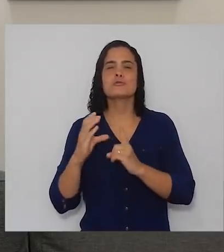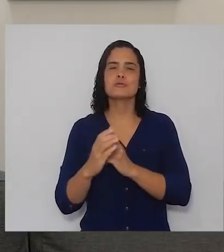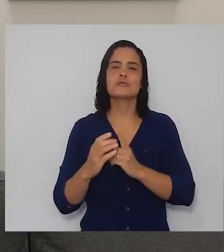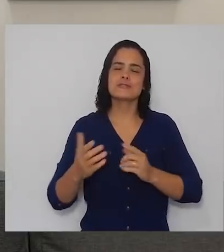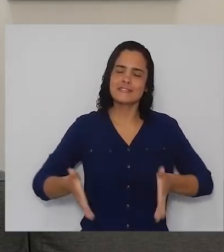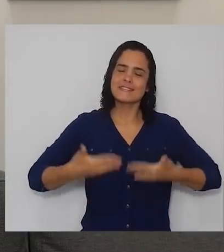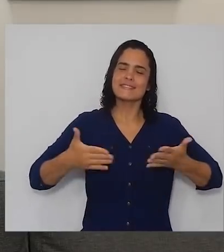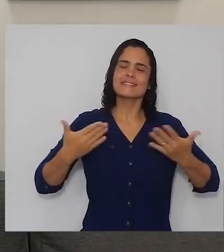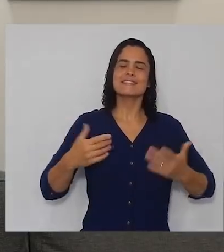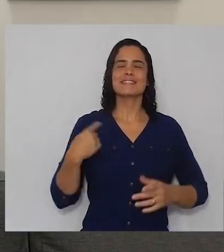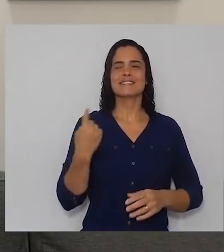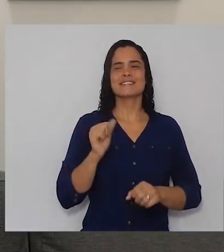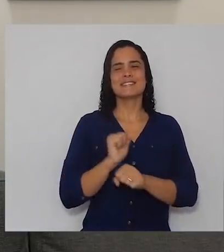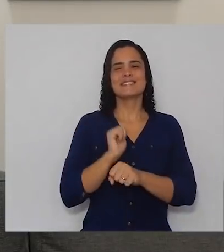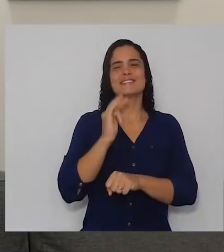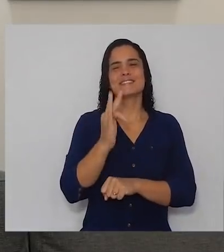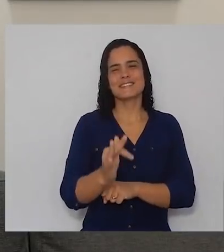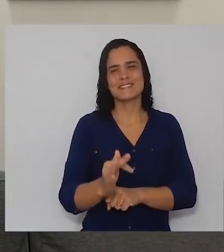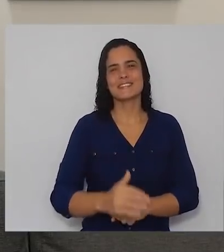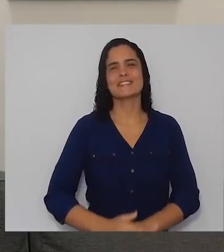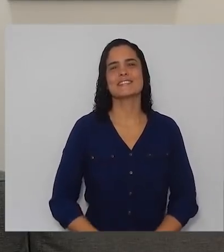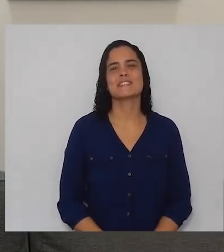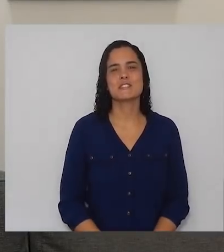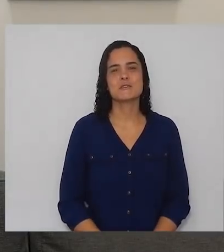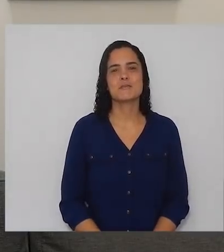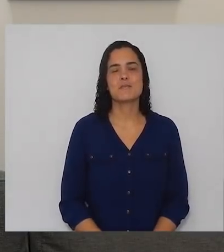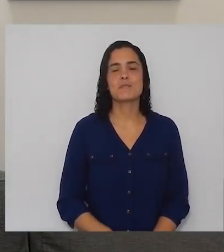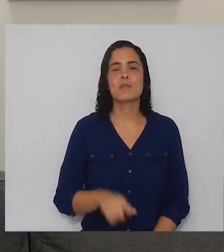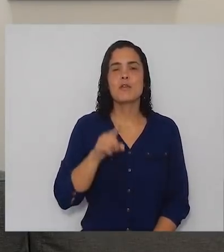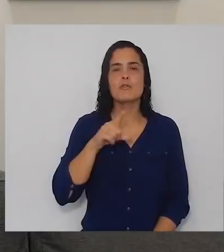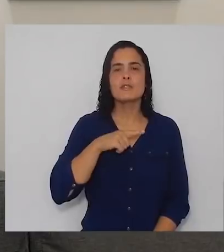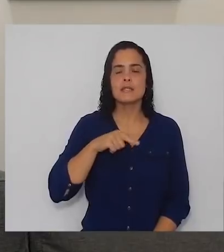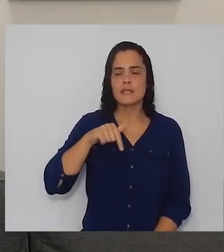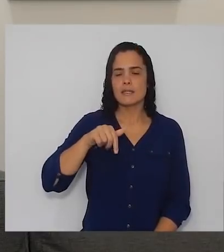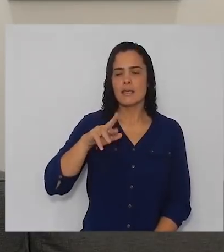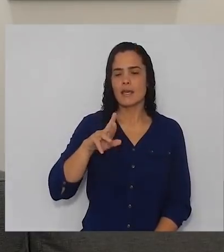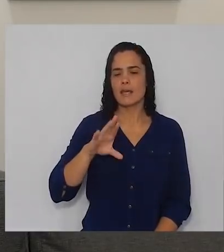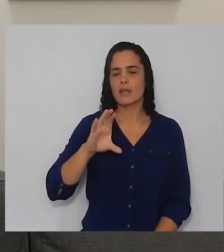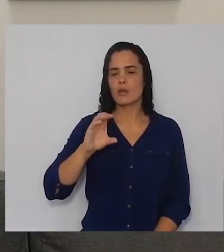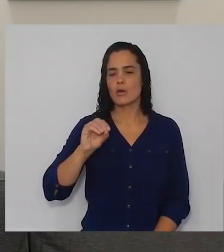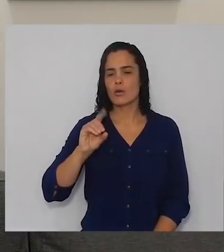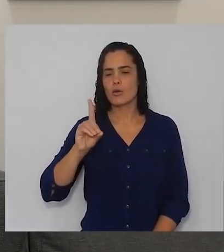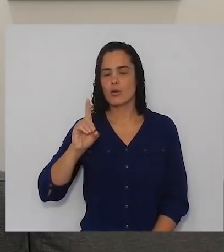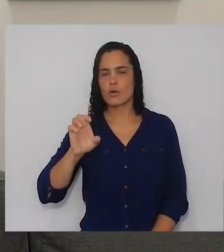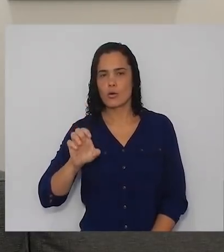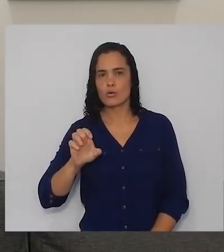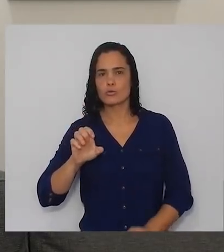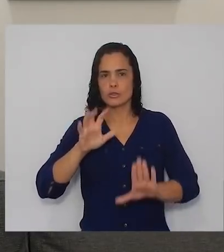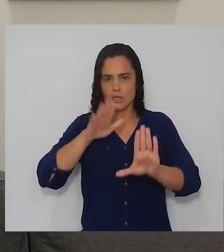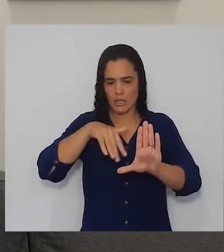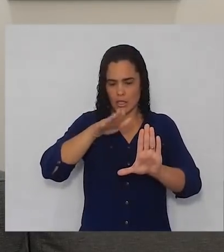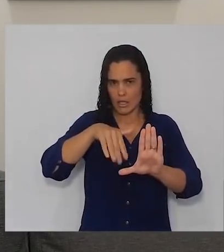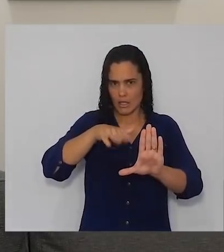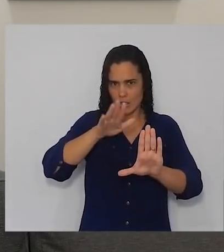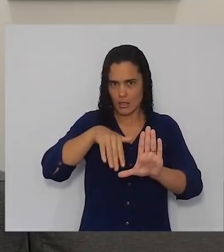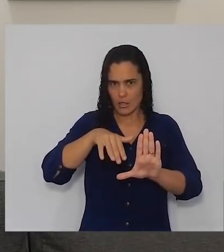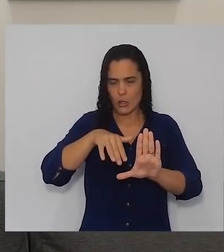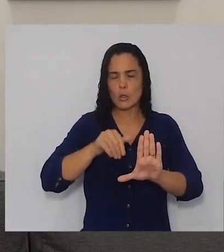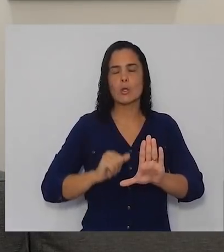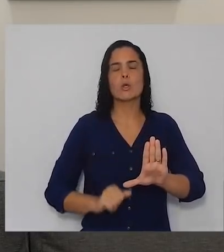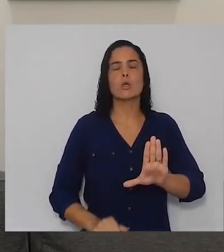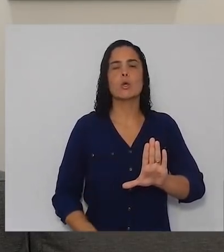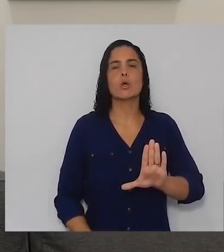nosso culto, ofertando, contribuindo. Você tem o QR Code, inauguramos isso no domingo passado, na quarta-feira eu dei algumas